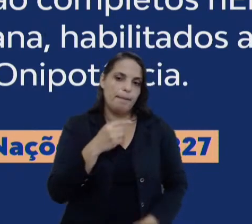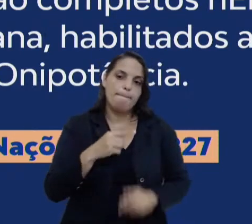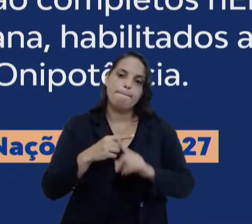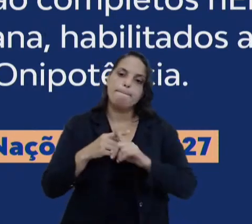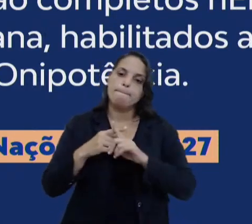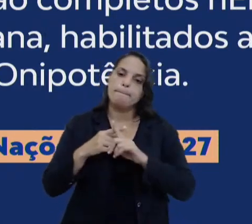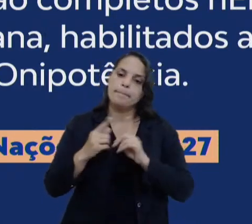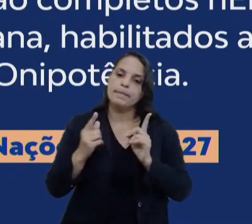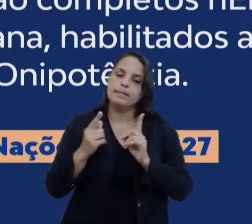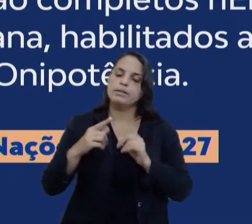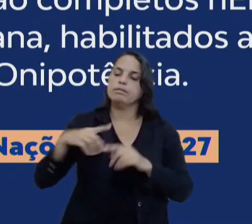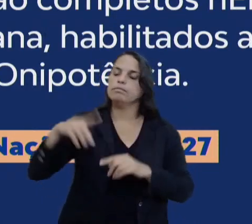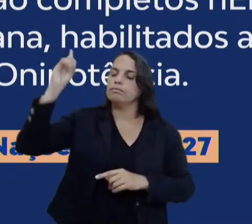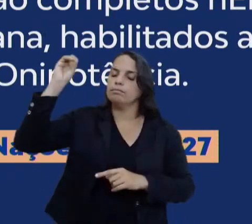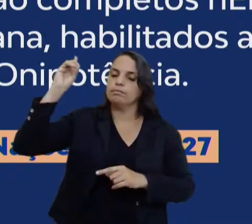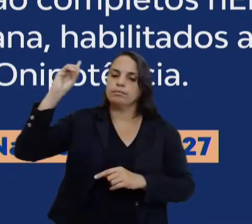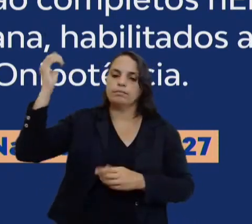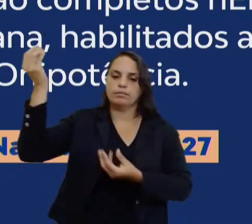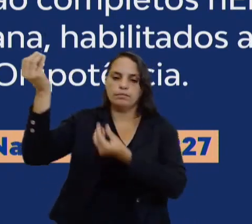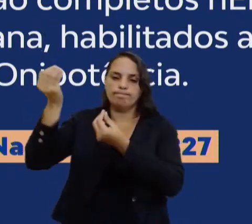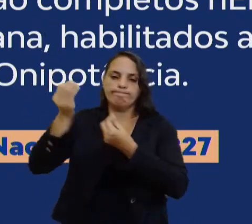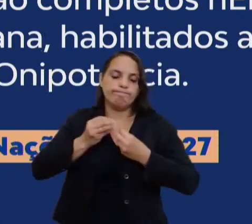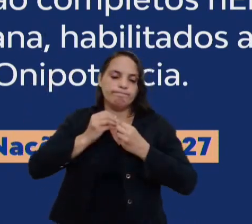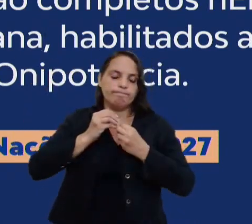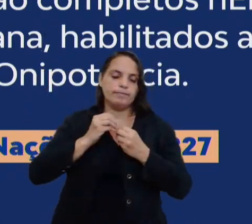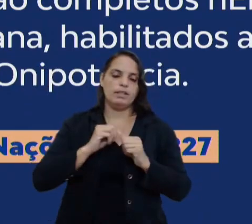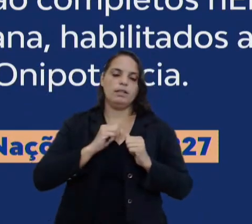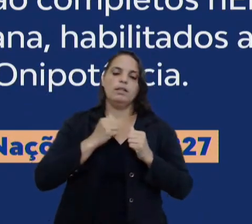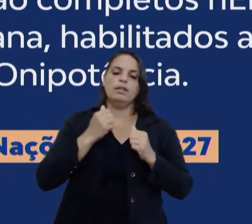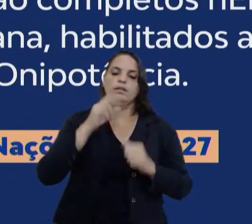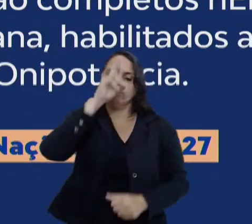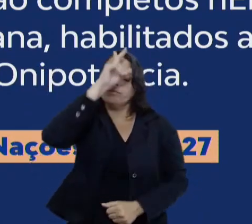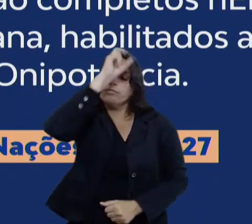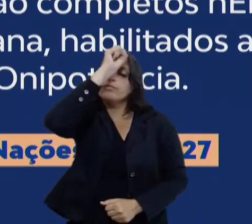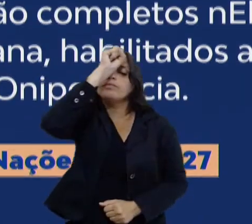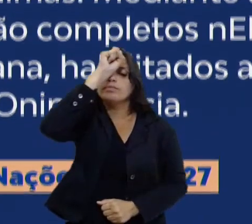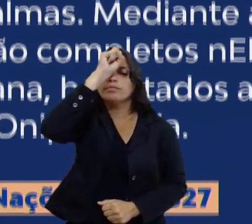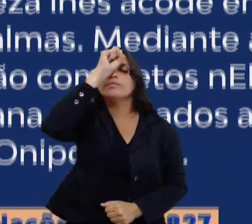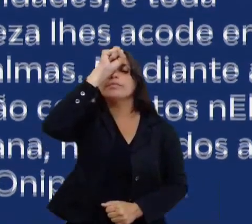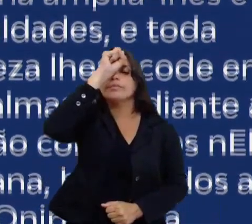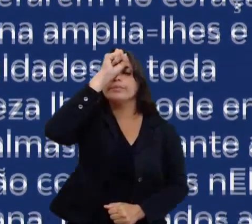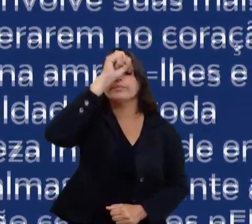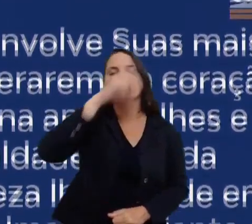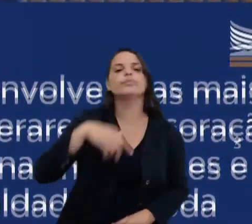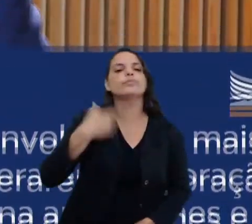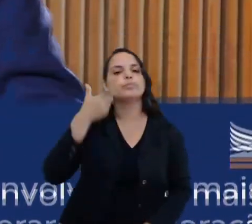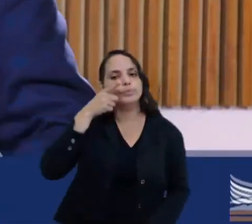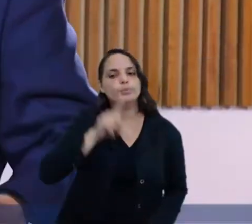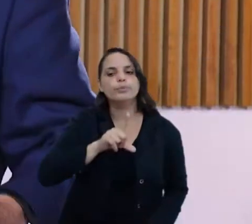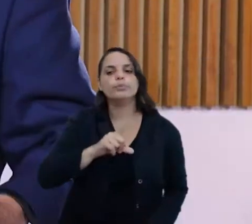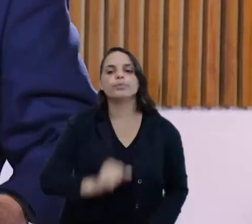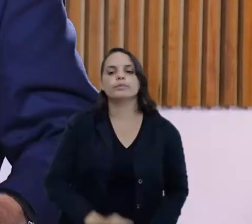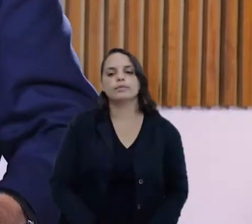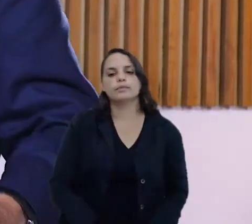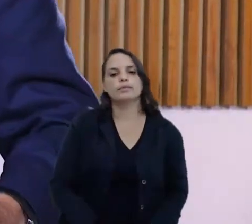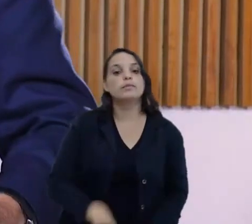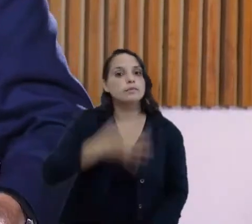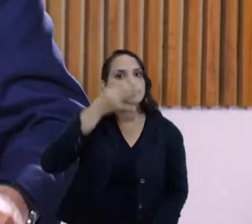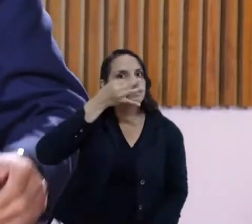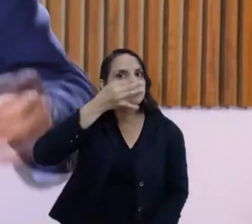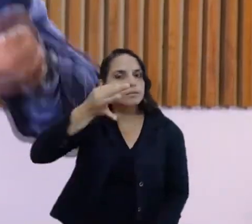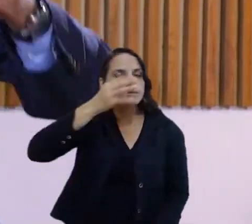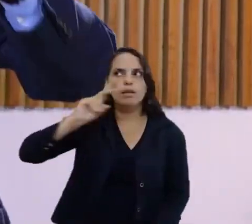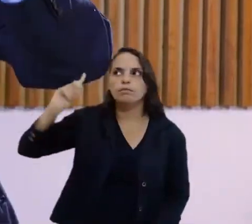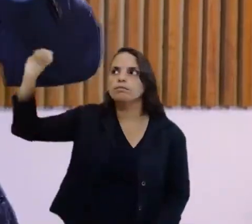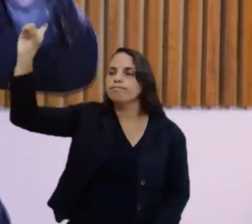Habilitados a realizar os feitos da onipotência. Observem que Deus é onipotente,